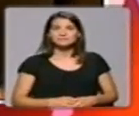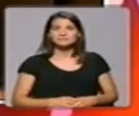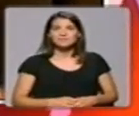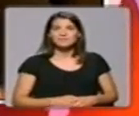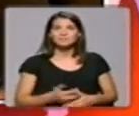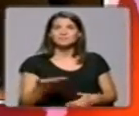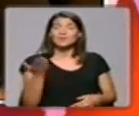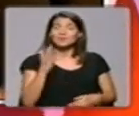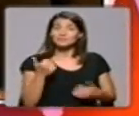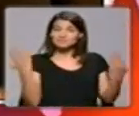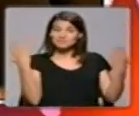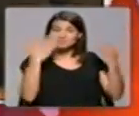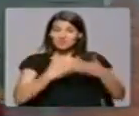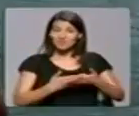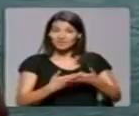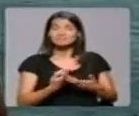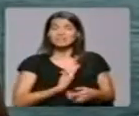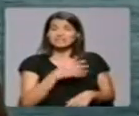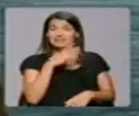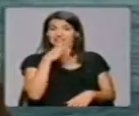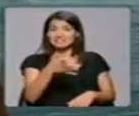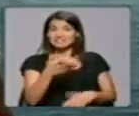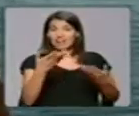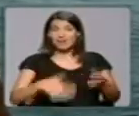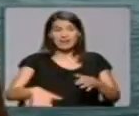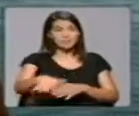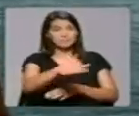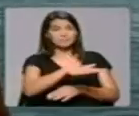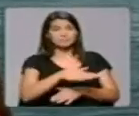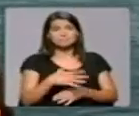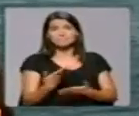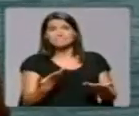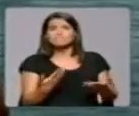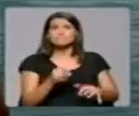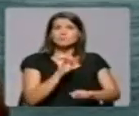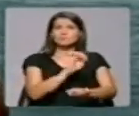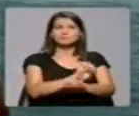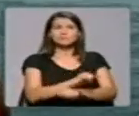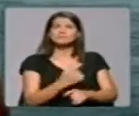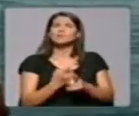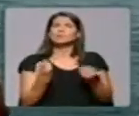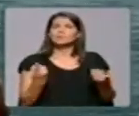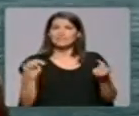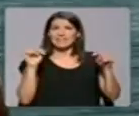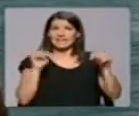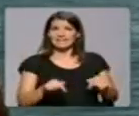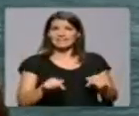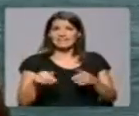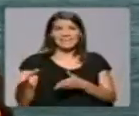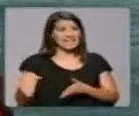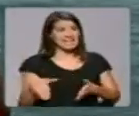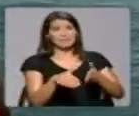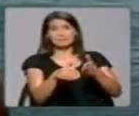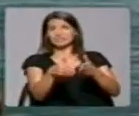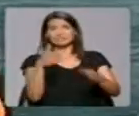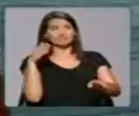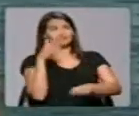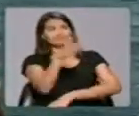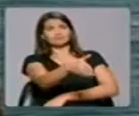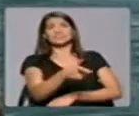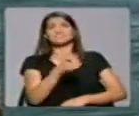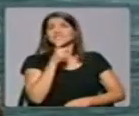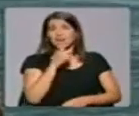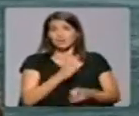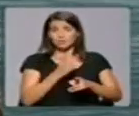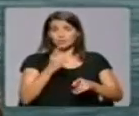Olá, Zé, boa noite. Devo dizer que estou numa espécie de encruzilhada. Aqui, poder-se-á dizer, todos os caminhos vêm dar a Faro, porque do meu